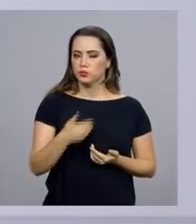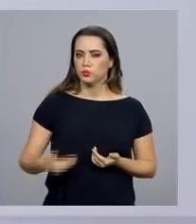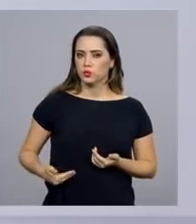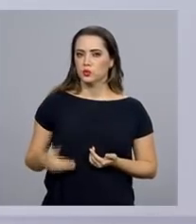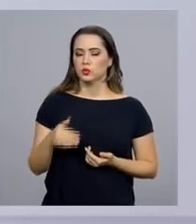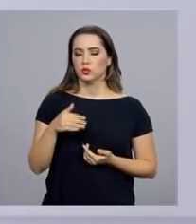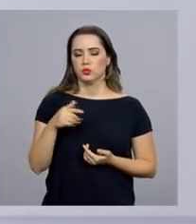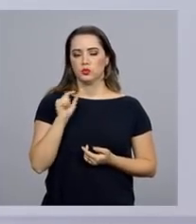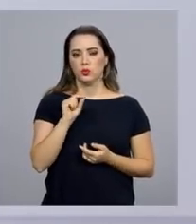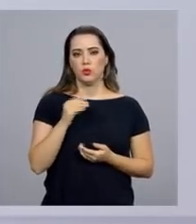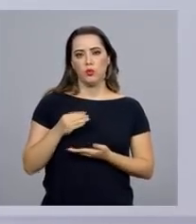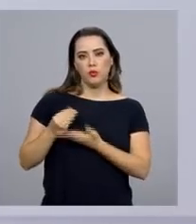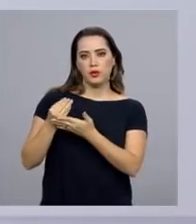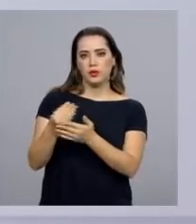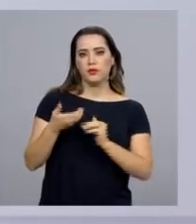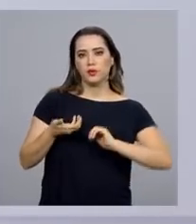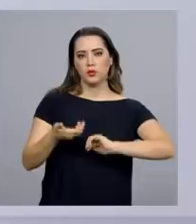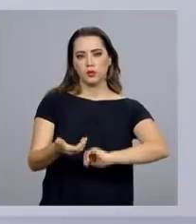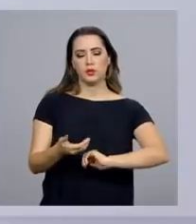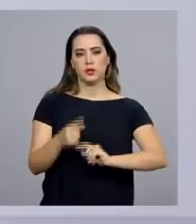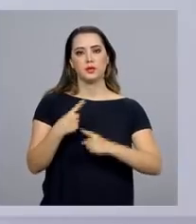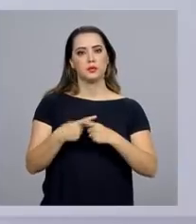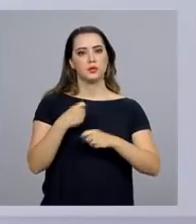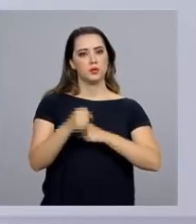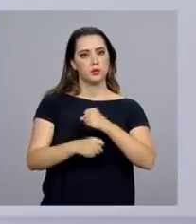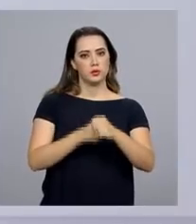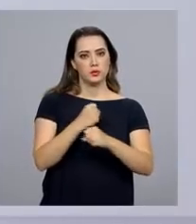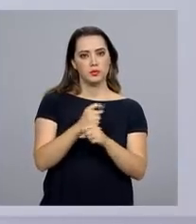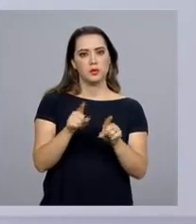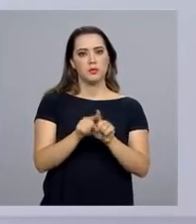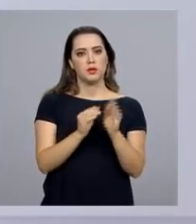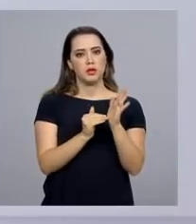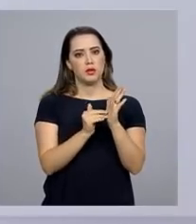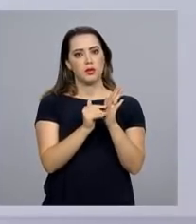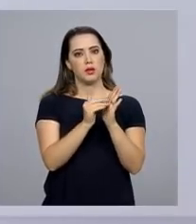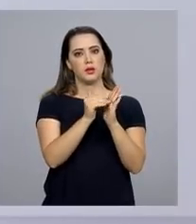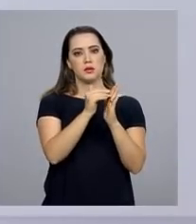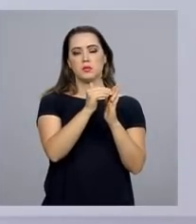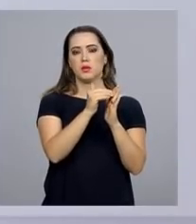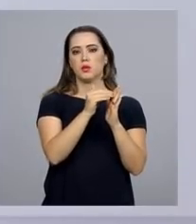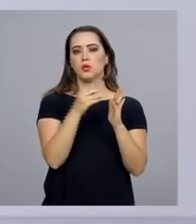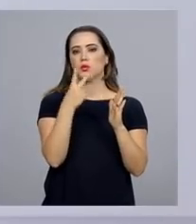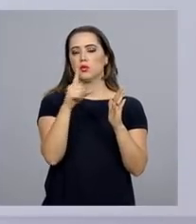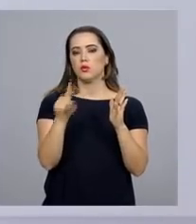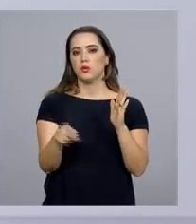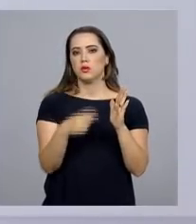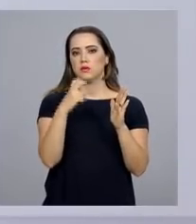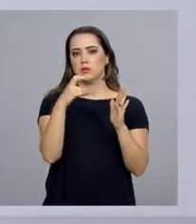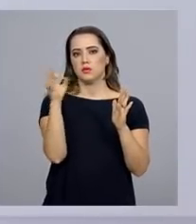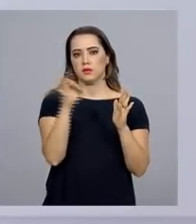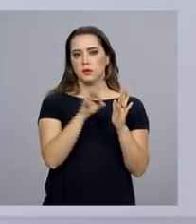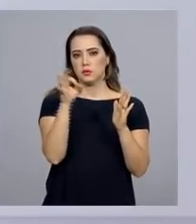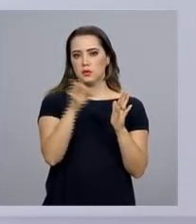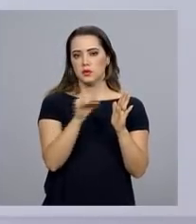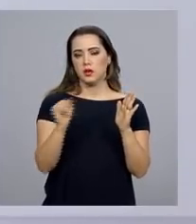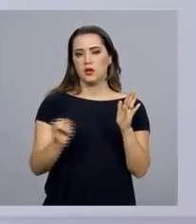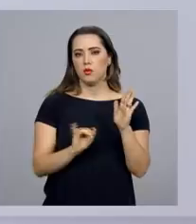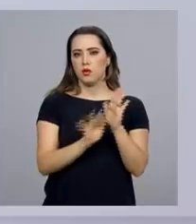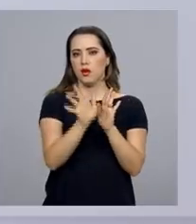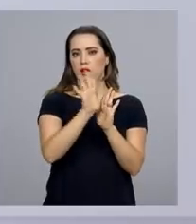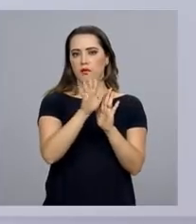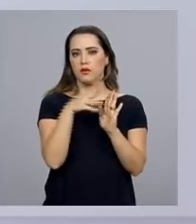fazenda eduardo guardia o orçamento do ano que vem também prevê crescimento do produto interno bruto de dois e meio por cento e inflação